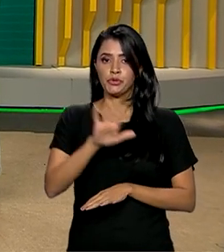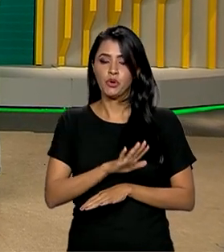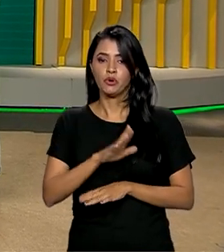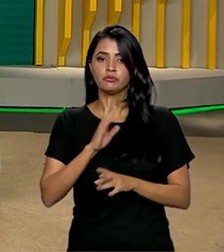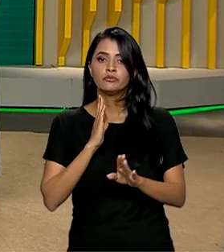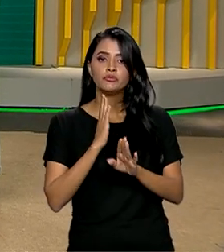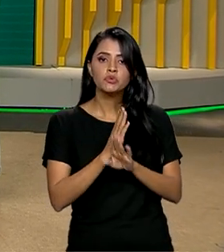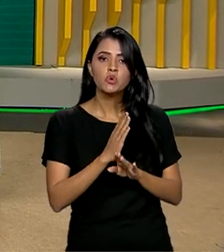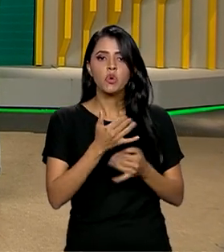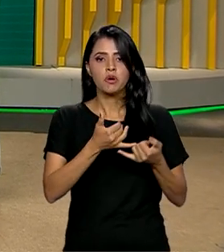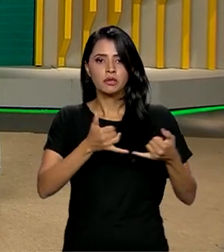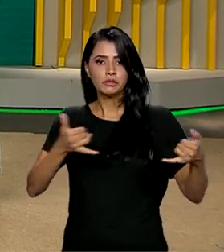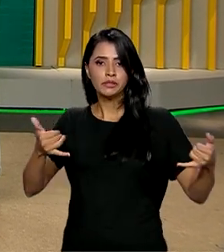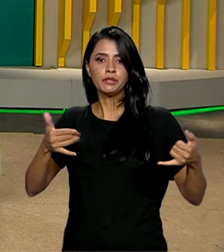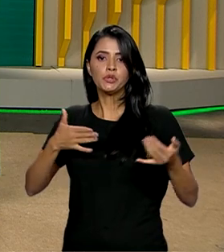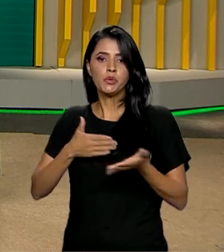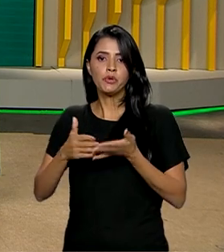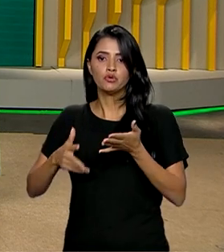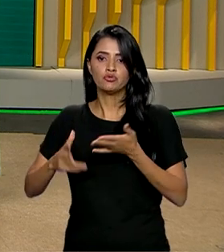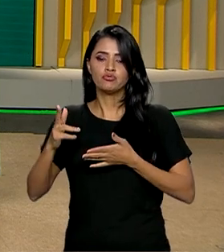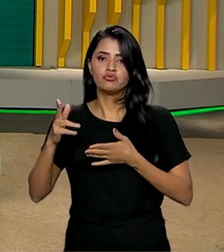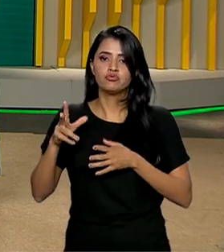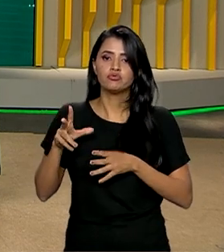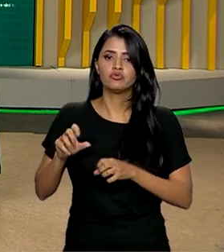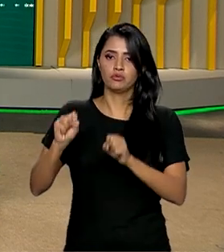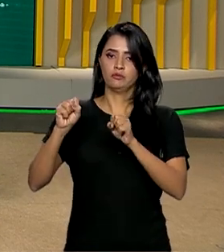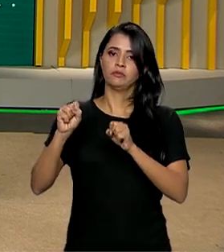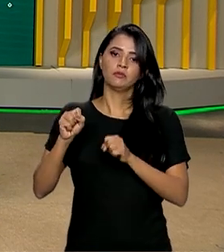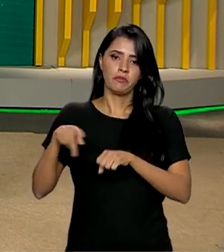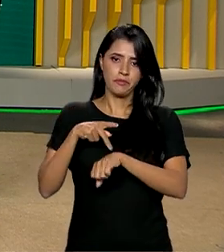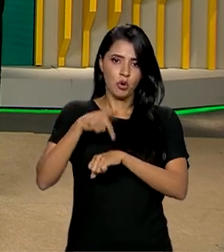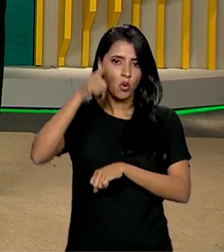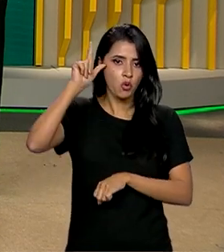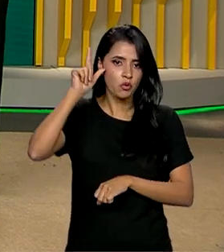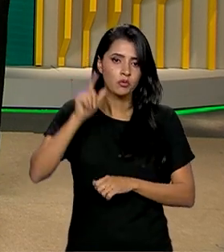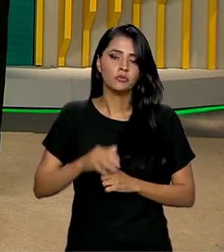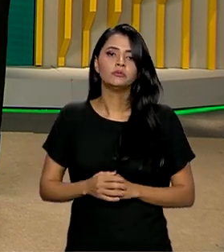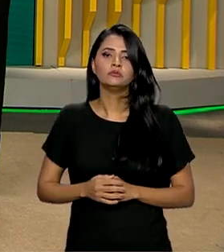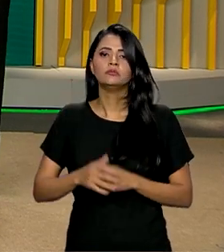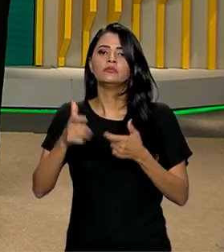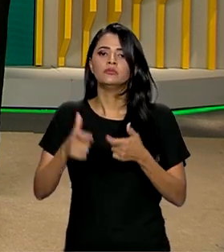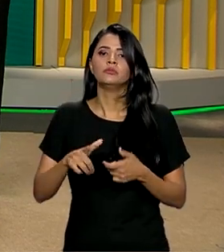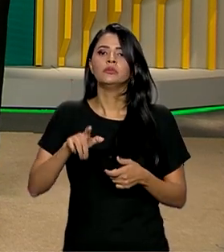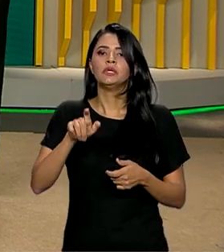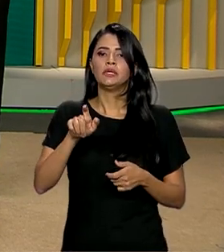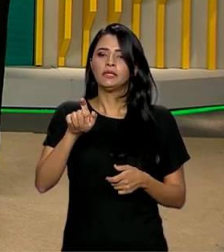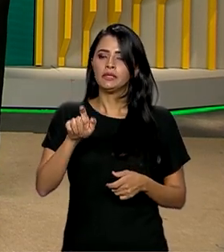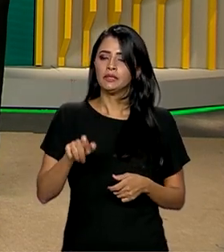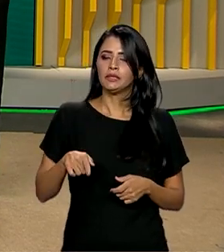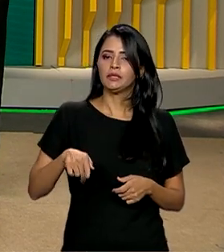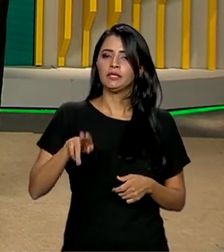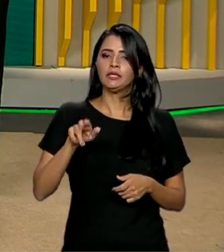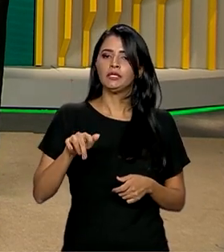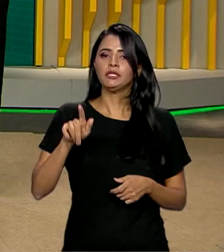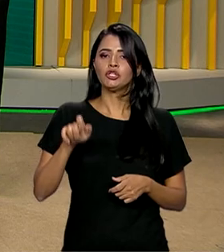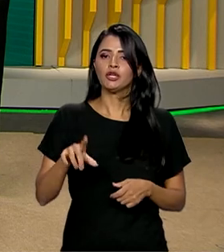transmissão que iniciou a interrupção de energia em todo o país ontem. Foi em Quixadá, no Ceará. Em